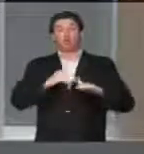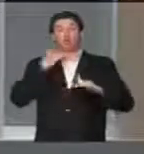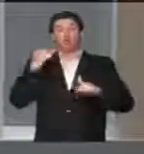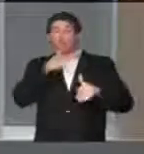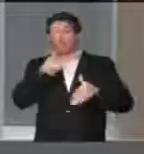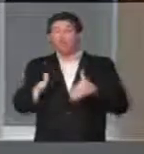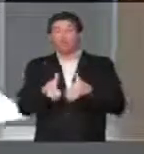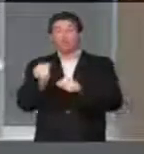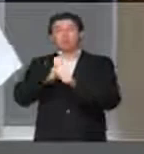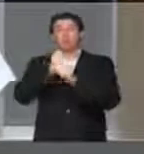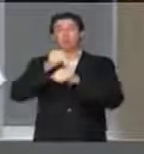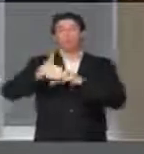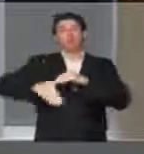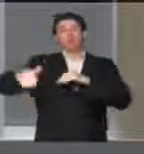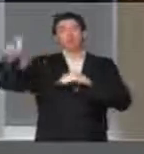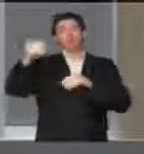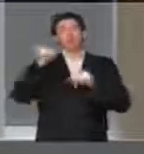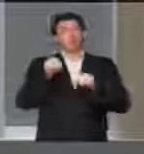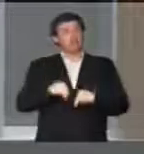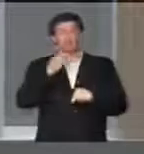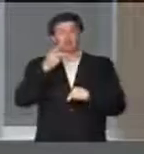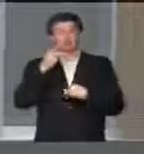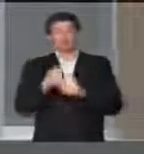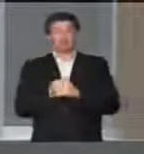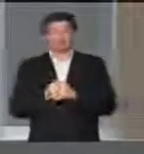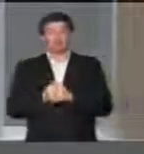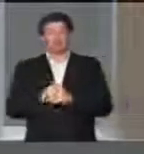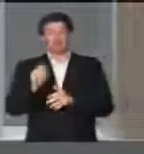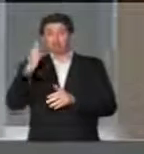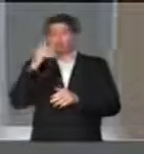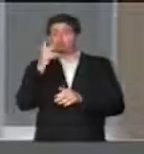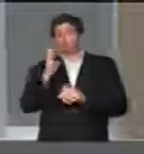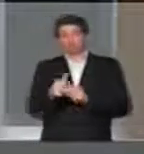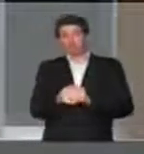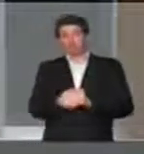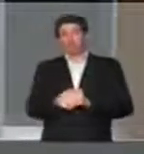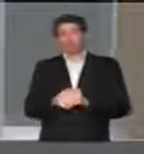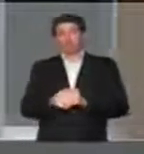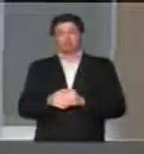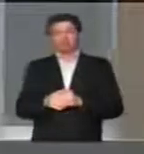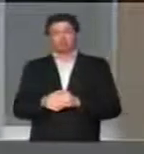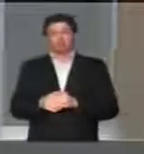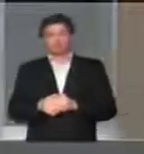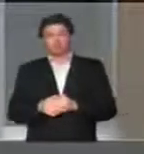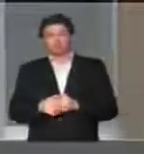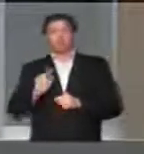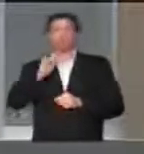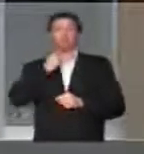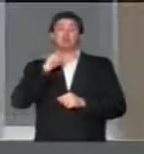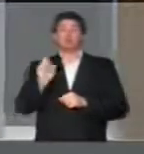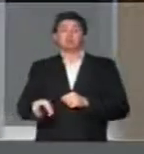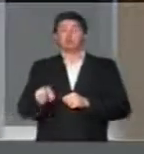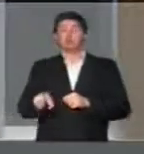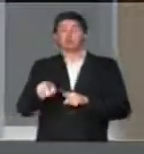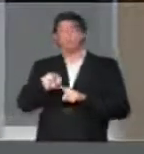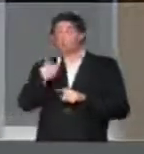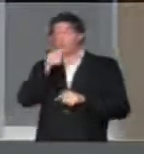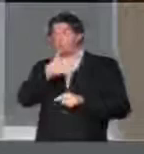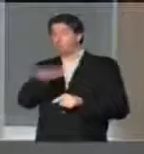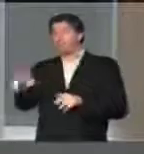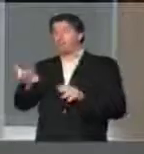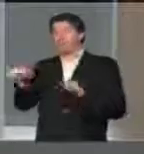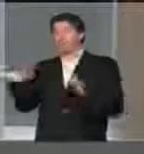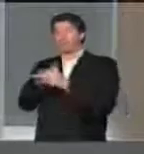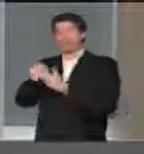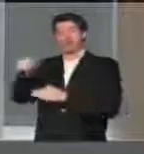por décadas, porque é isso que está se falando, os biólogos, que vai continuar contaminar o mar na chegada